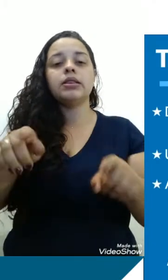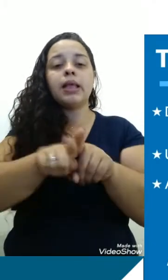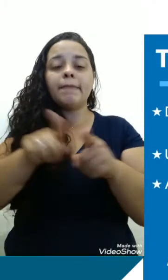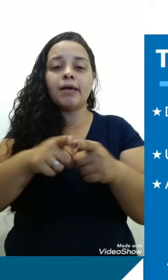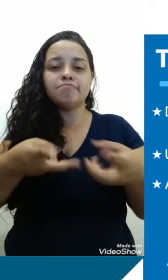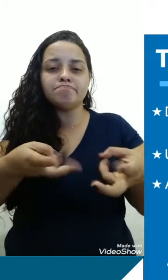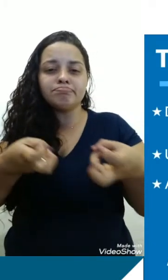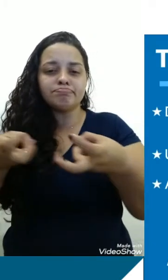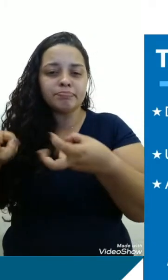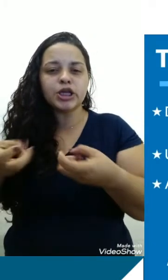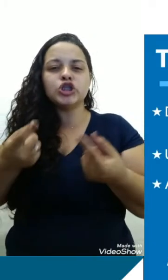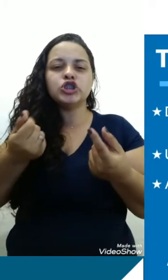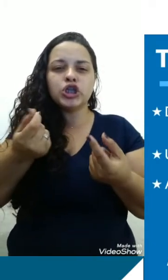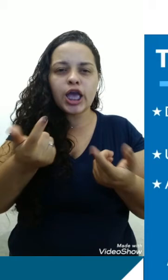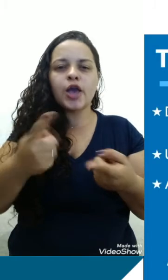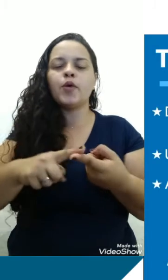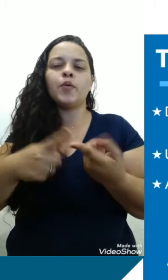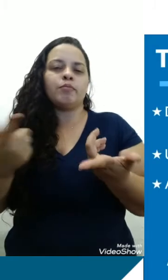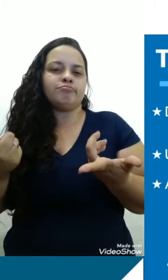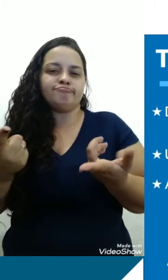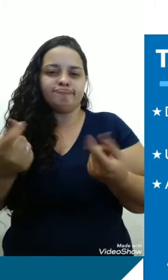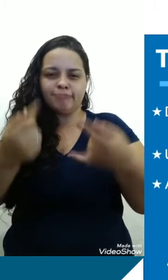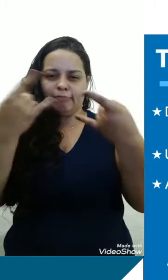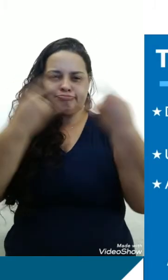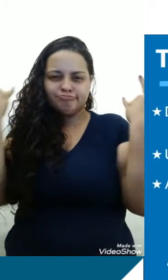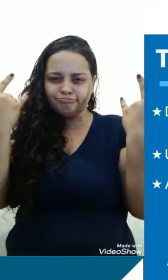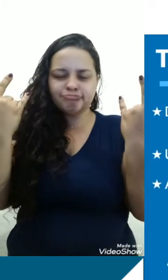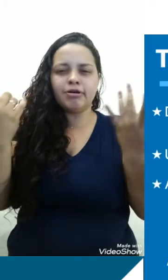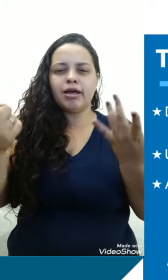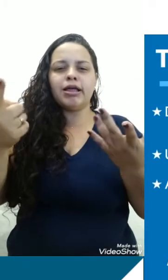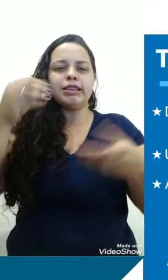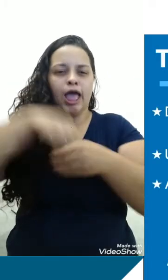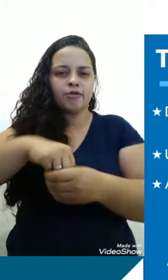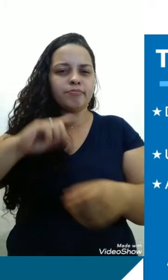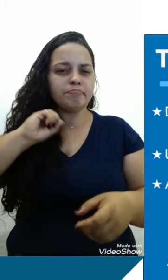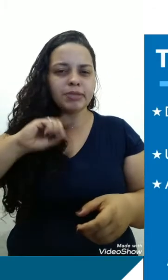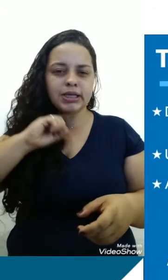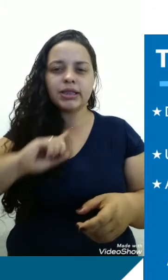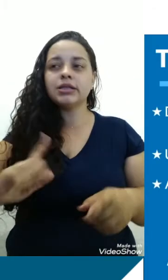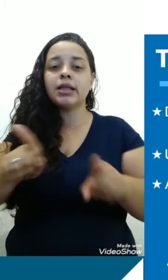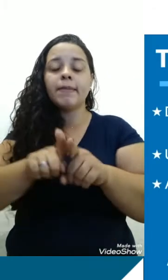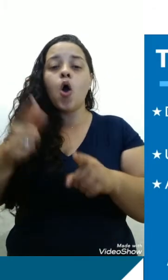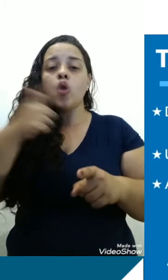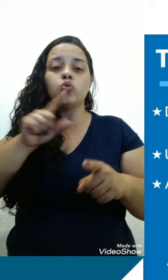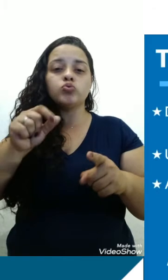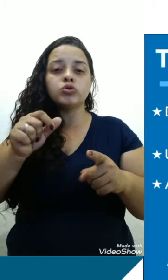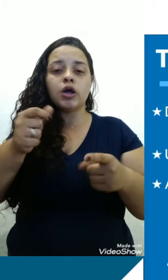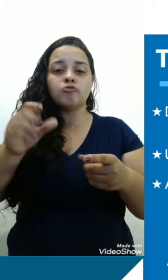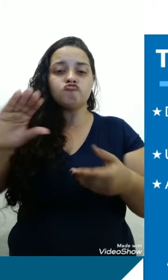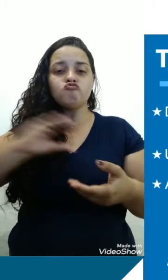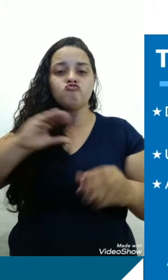a mineração, um grande fluxo de dinheiro, de capital, na região de Minas, vai também promover investimentos na